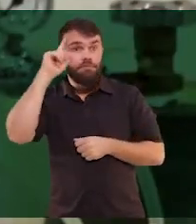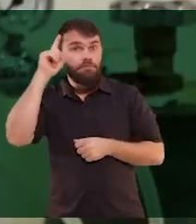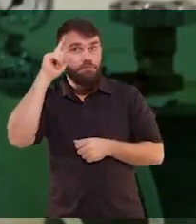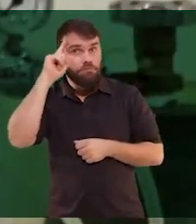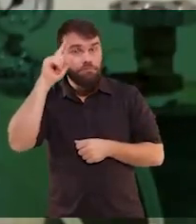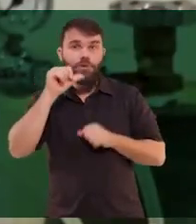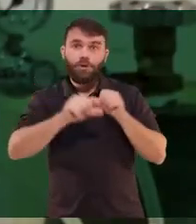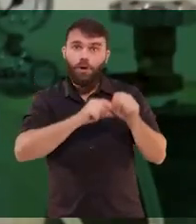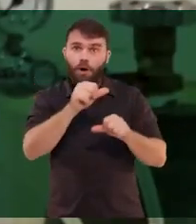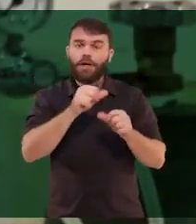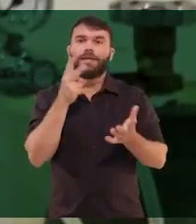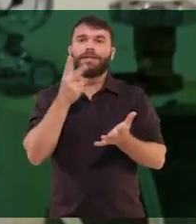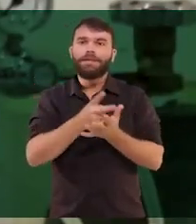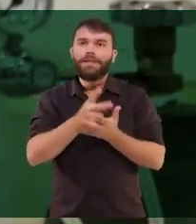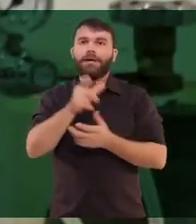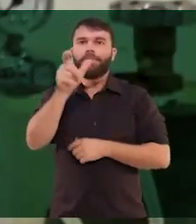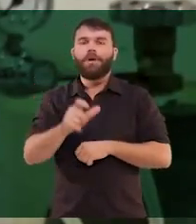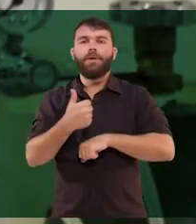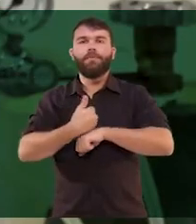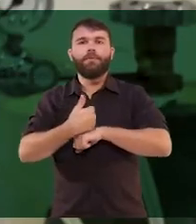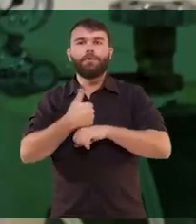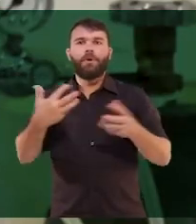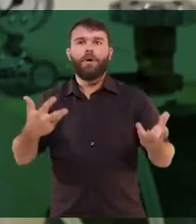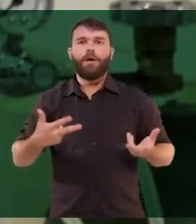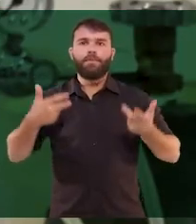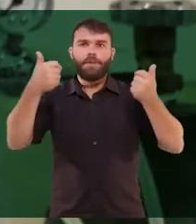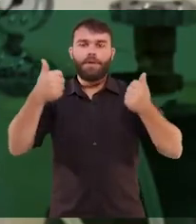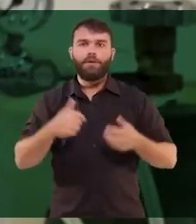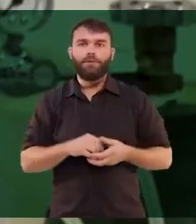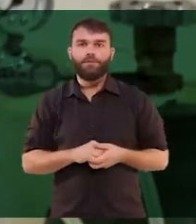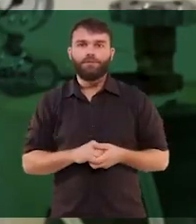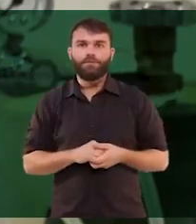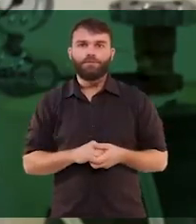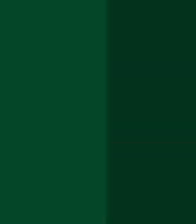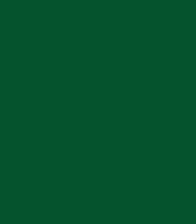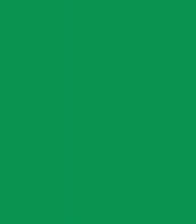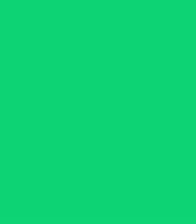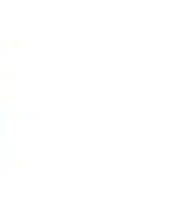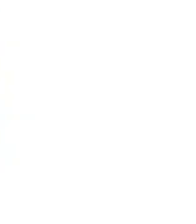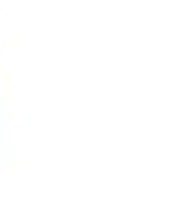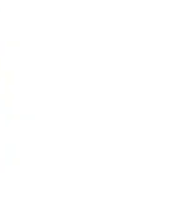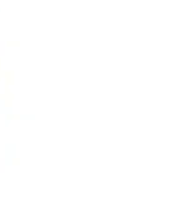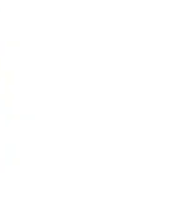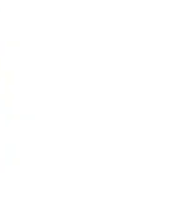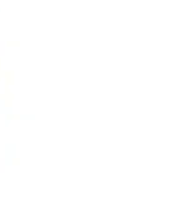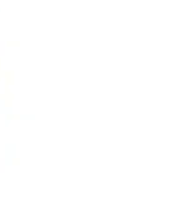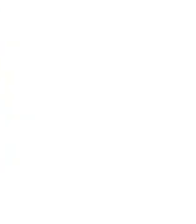ser realizada conforme a rotina de troca, sempre por profissional habilitado.